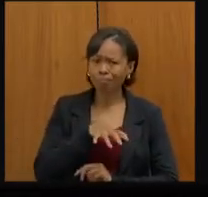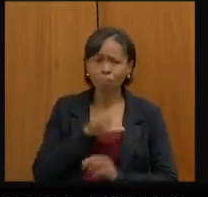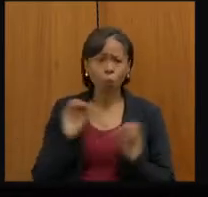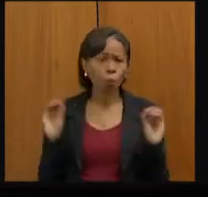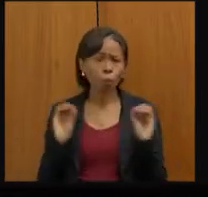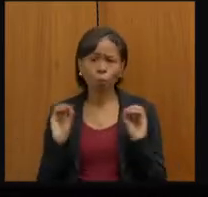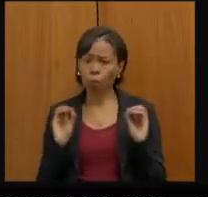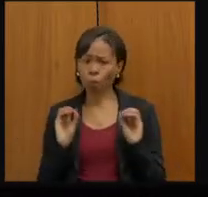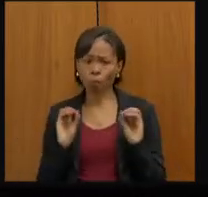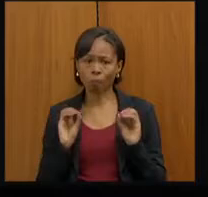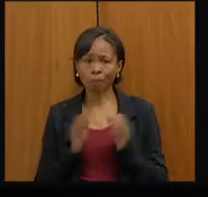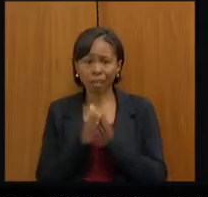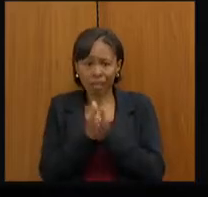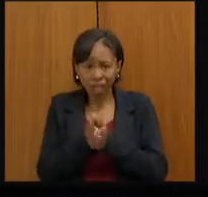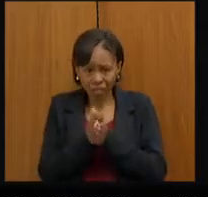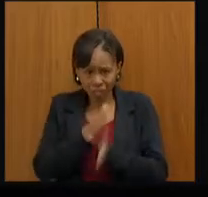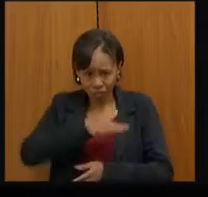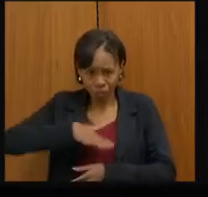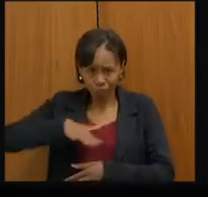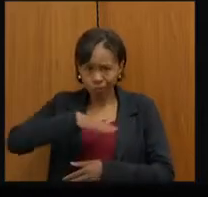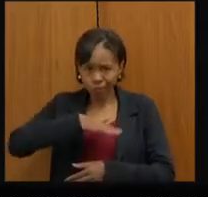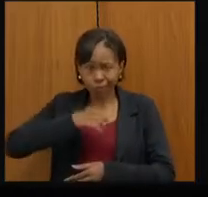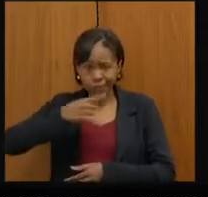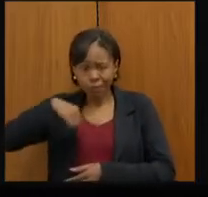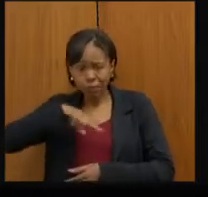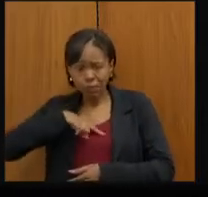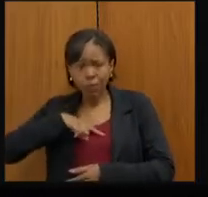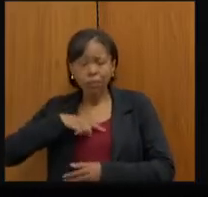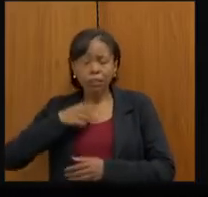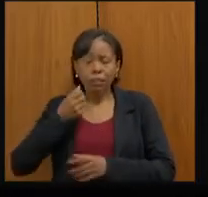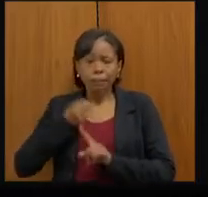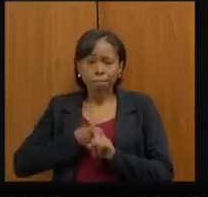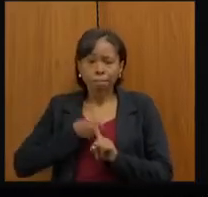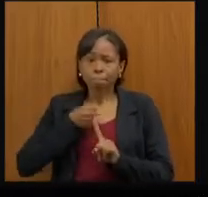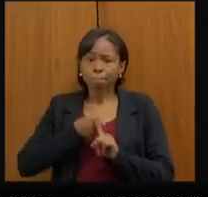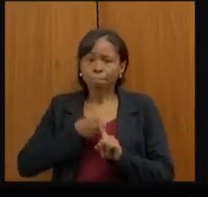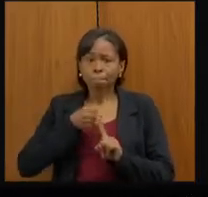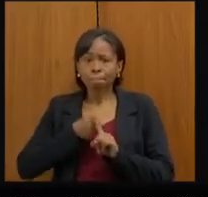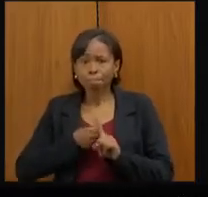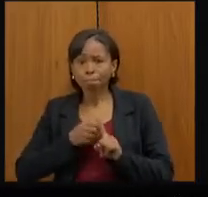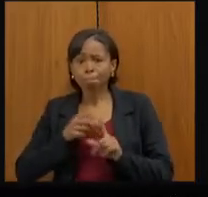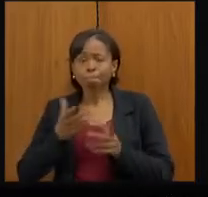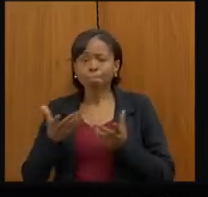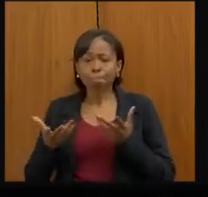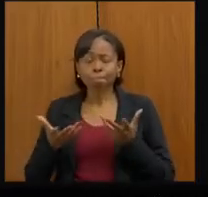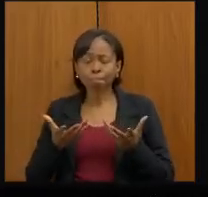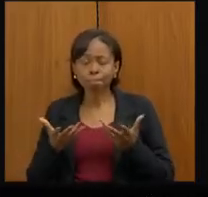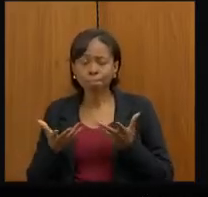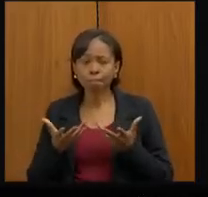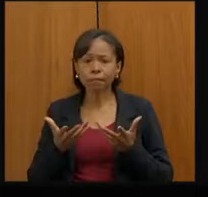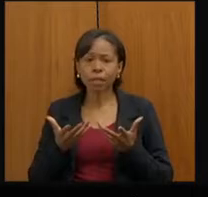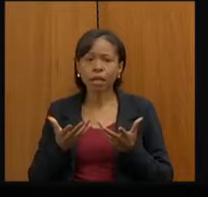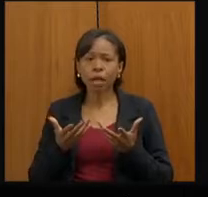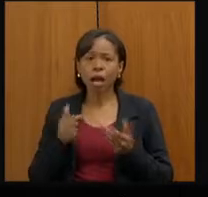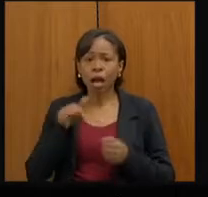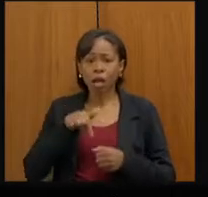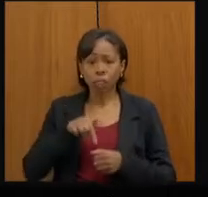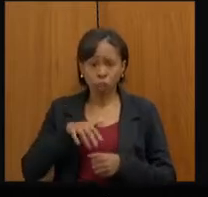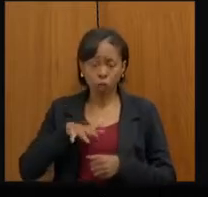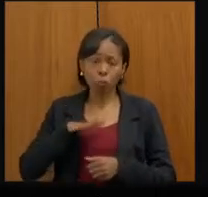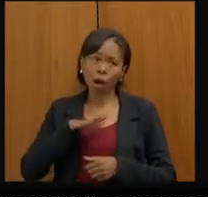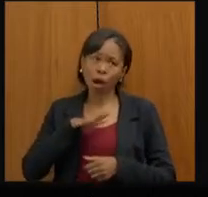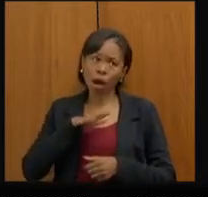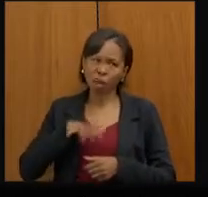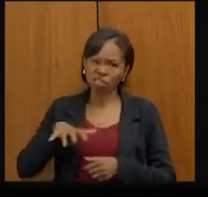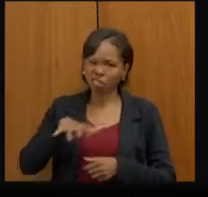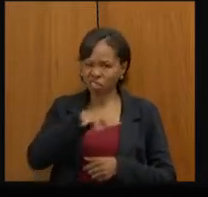reinventamos nós somos muito questionado porque uma rede Regional e não na rede Municipal eu falo hoje do